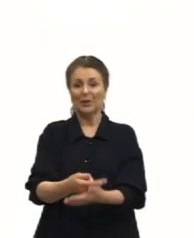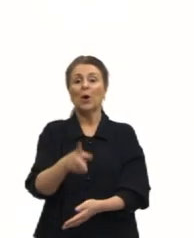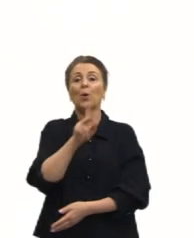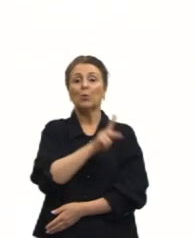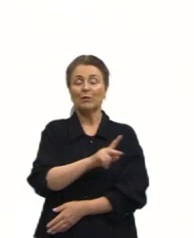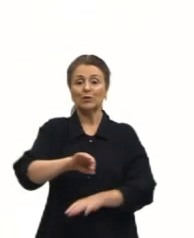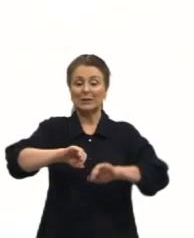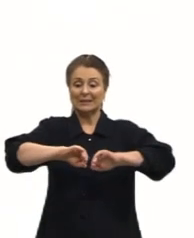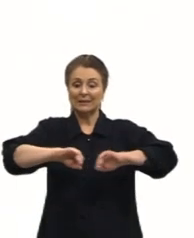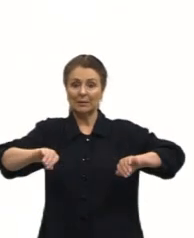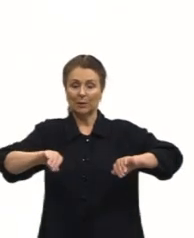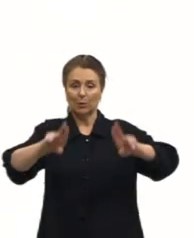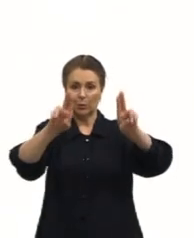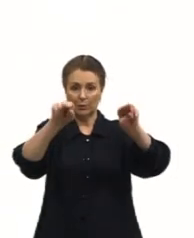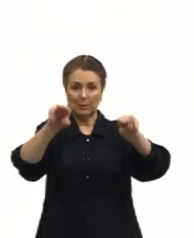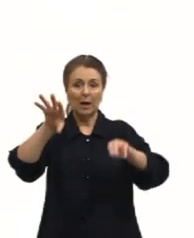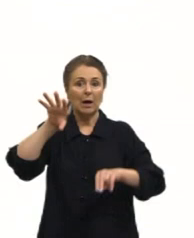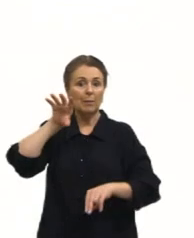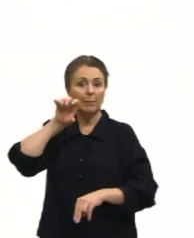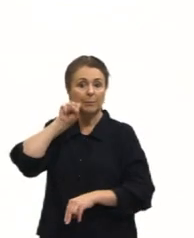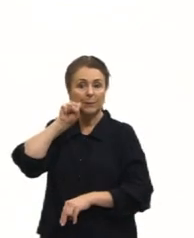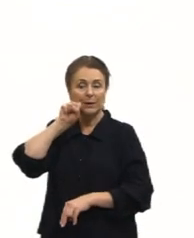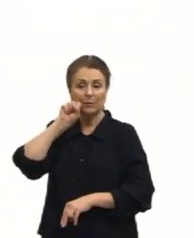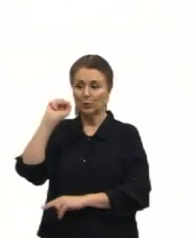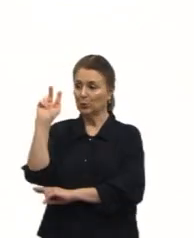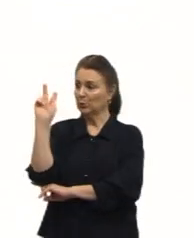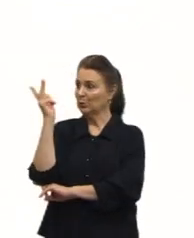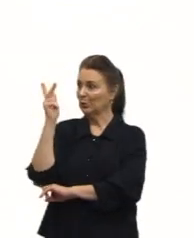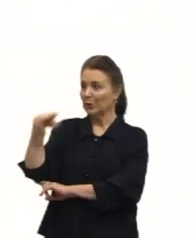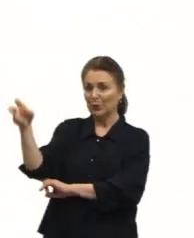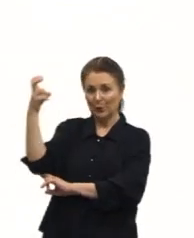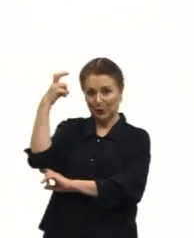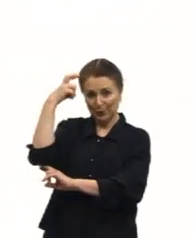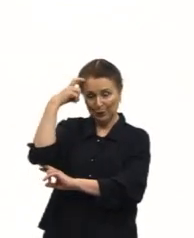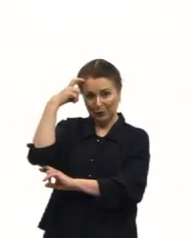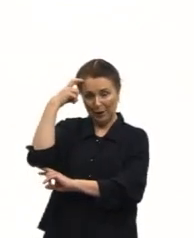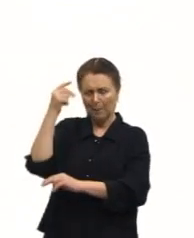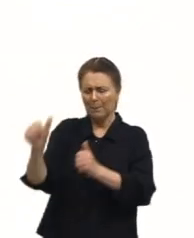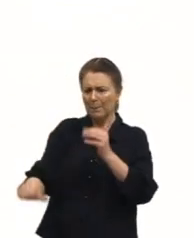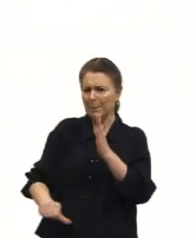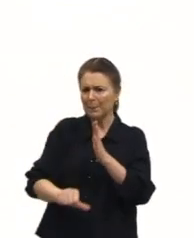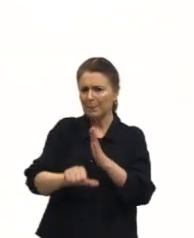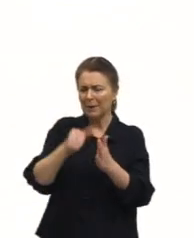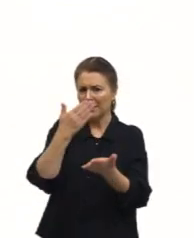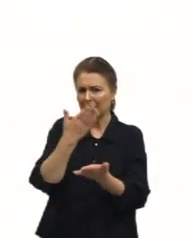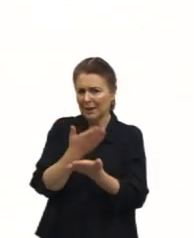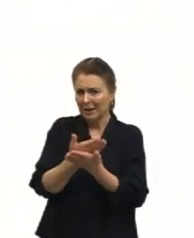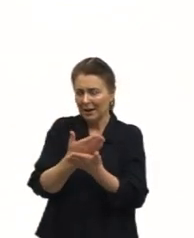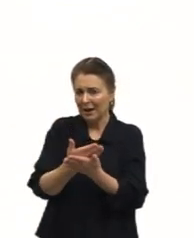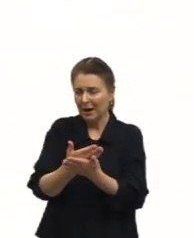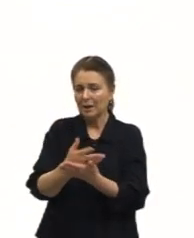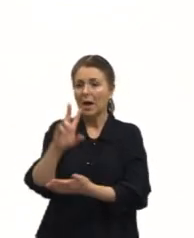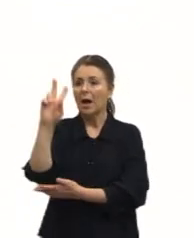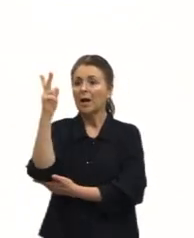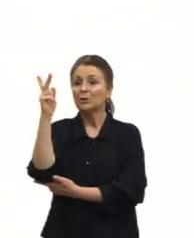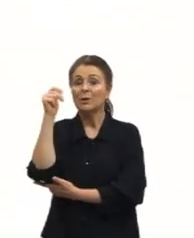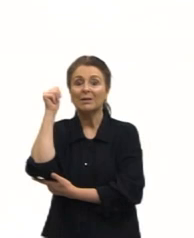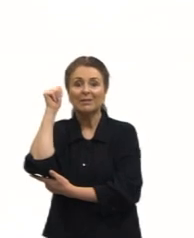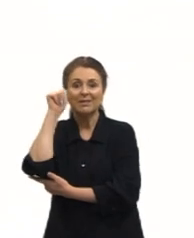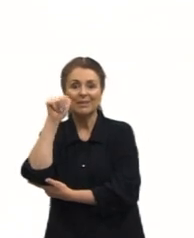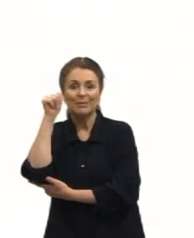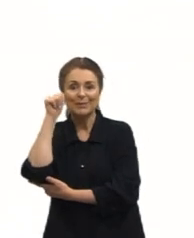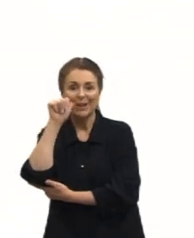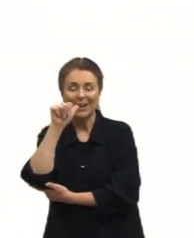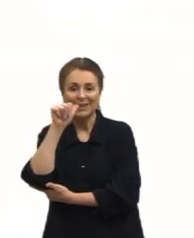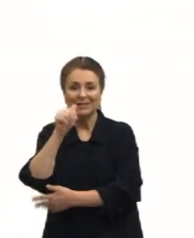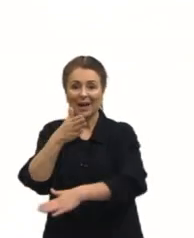então tiveram questões de patrimônio histórico e cultural que a gente abordou lá na primeira aula questões sobre a história das mulheres questões